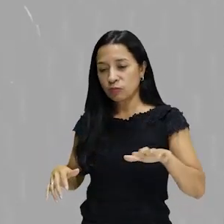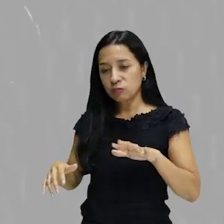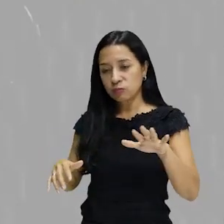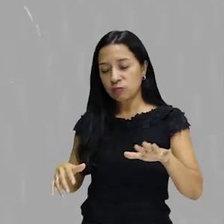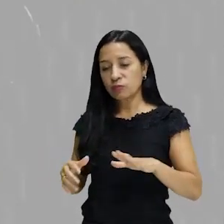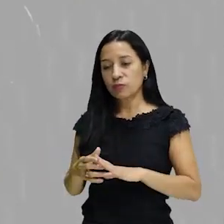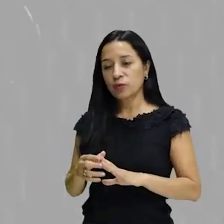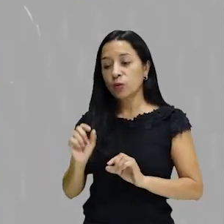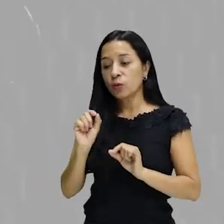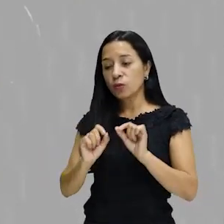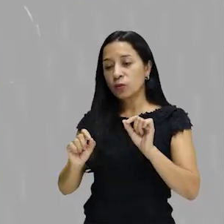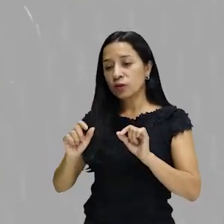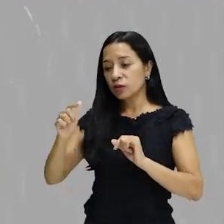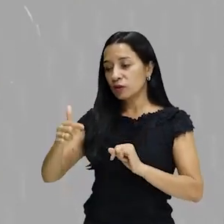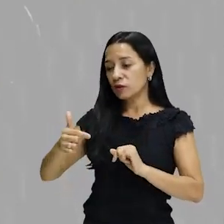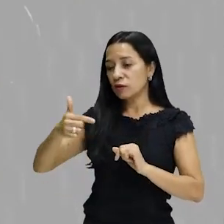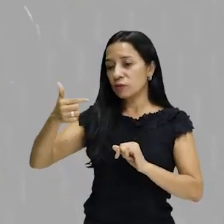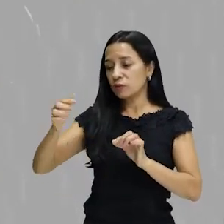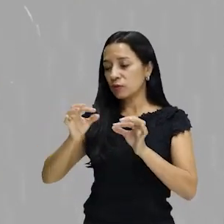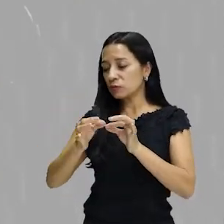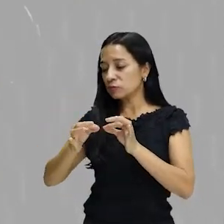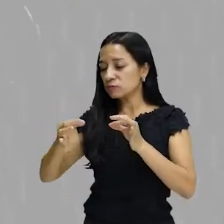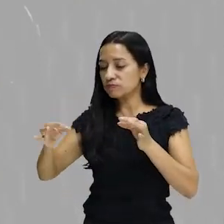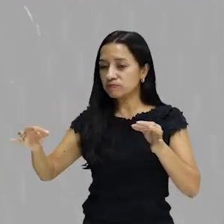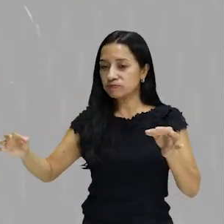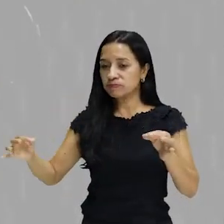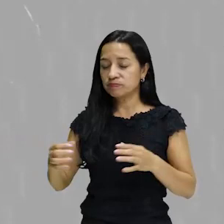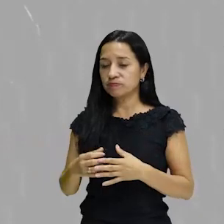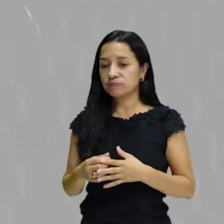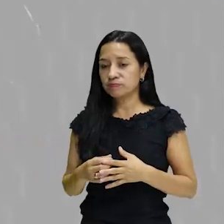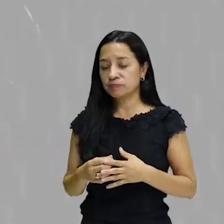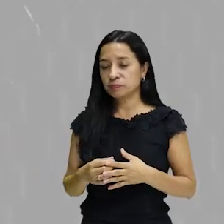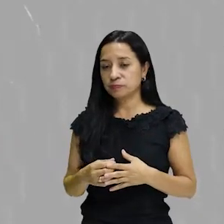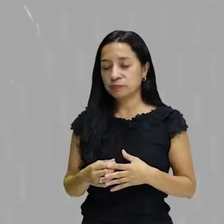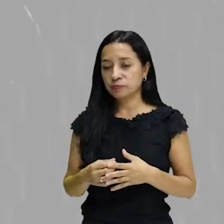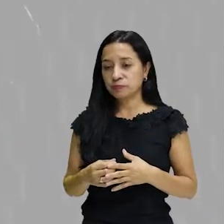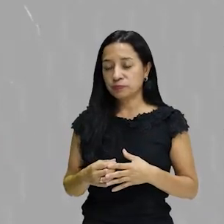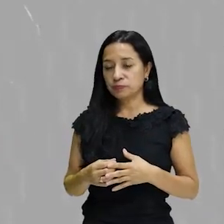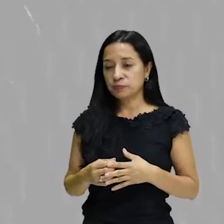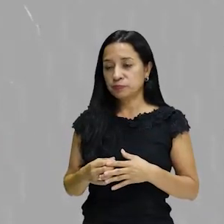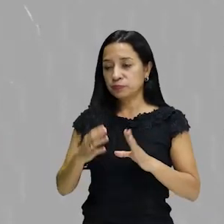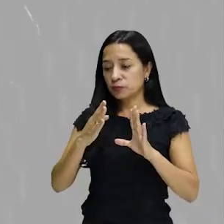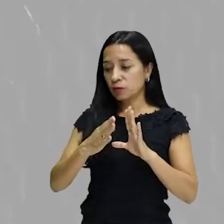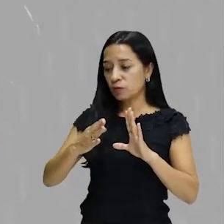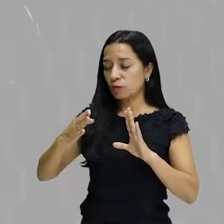quê? Ao quadrado da distância entre